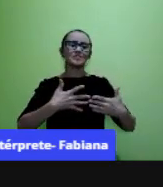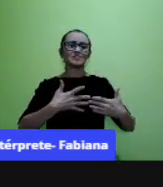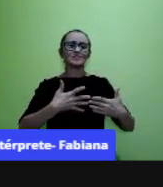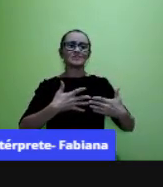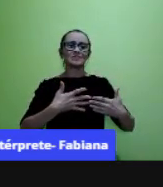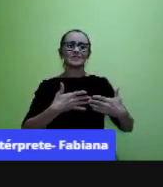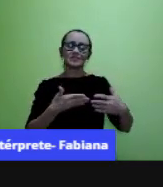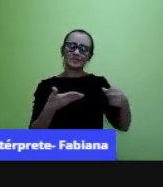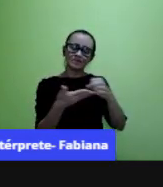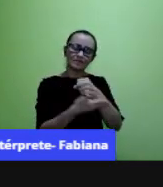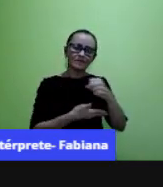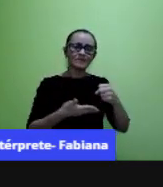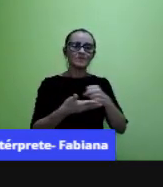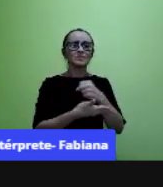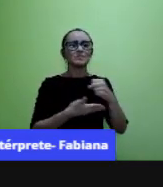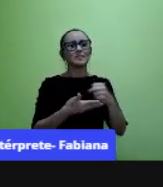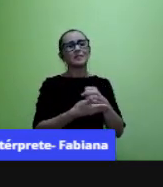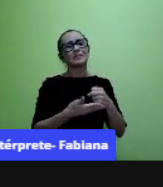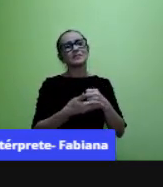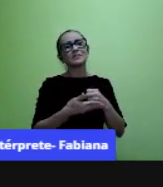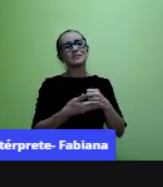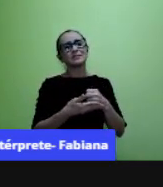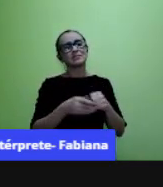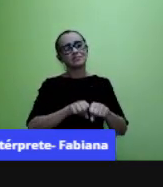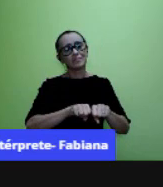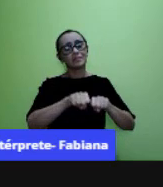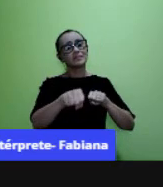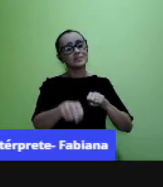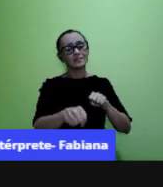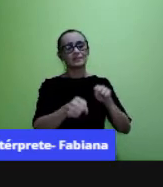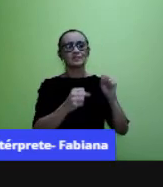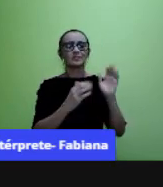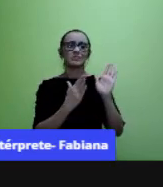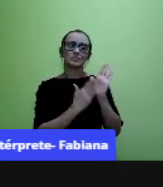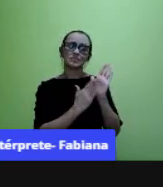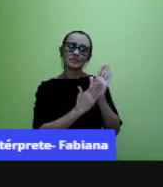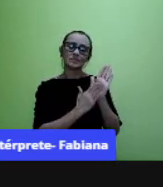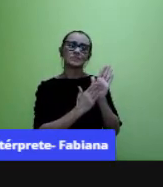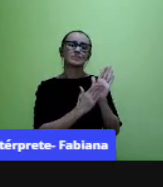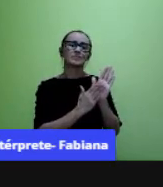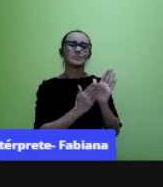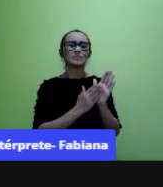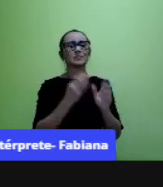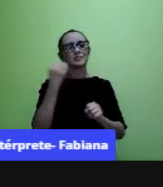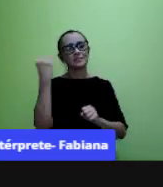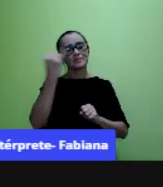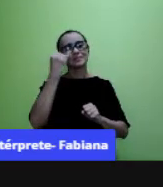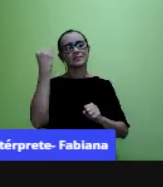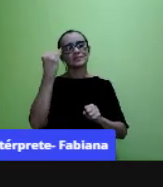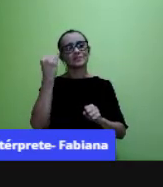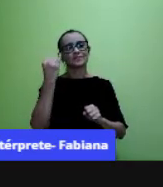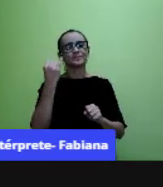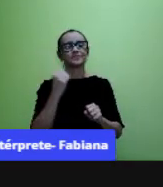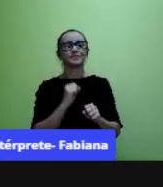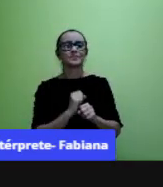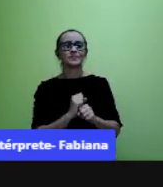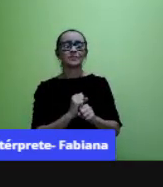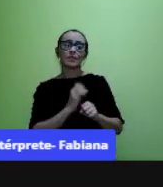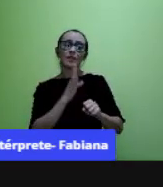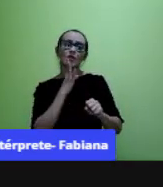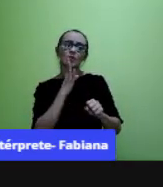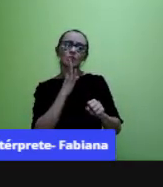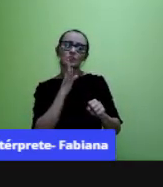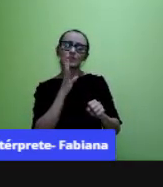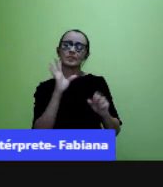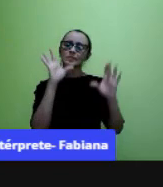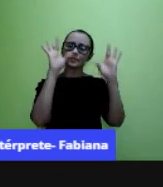científicos a importância do seu trabalho e das atividades propostas, né? Quem sabe da sua especificidade, eu sempre